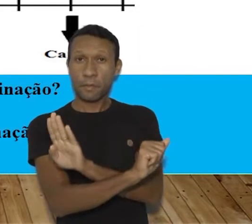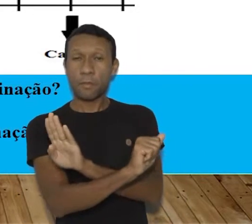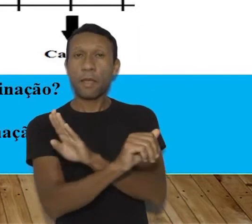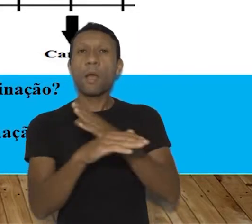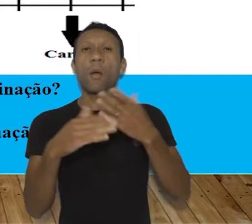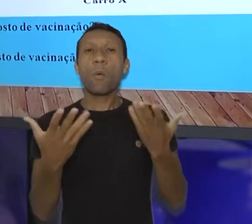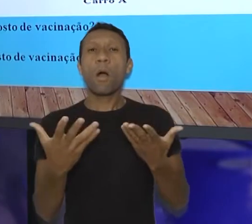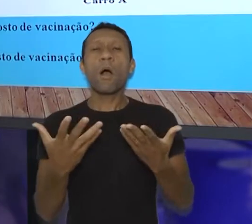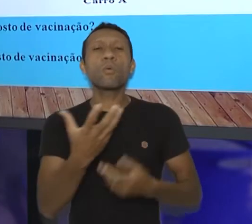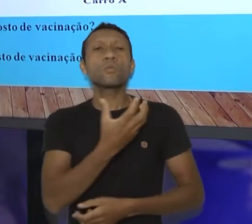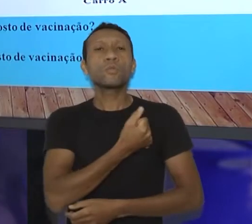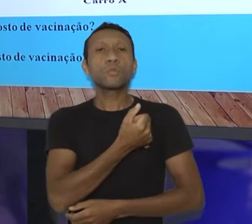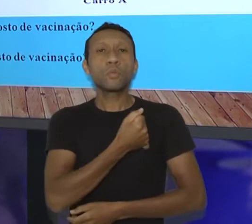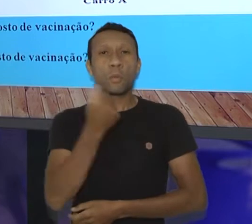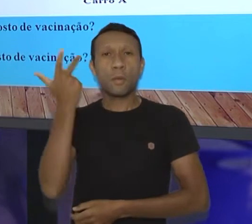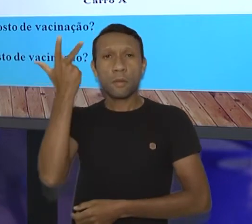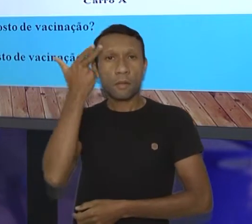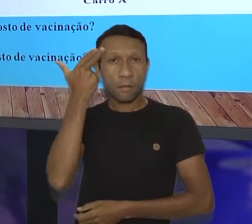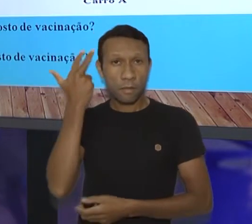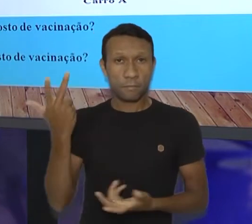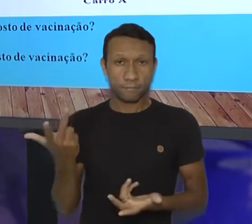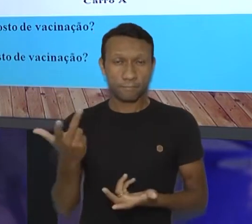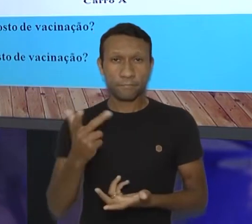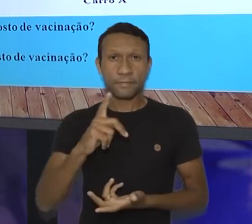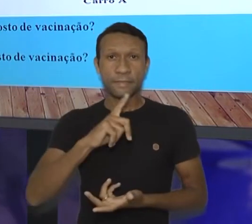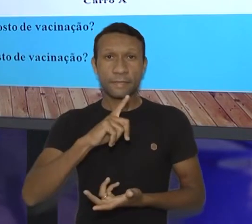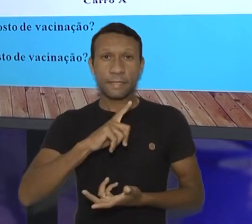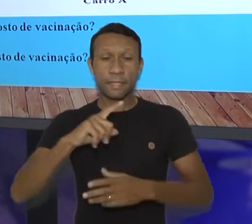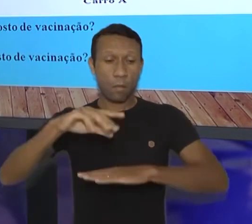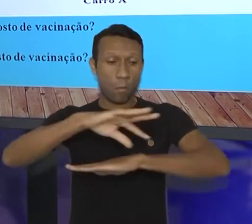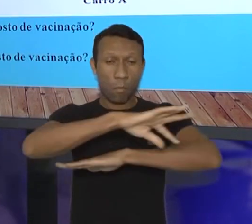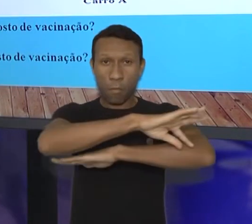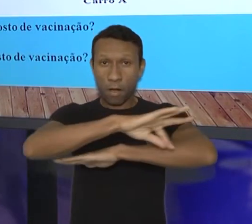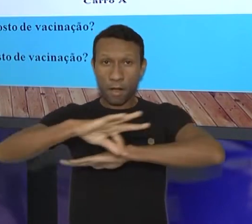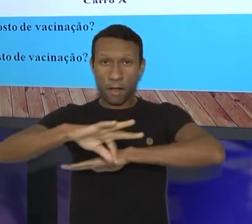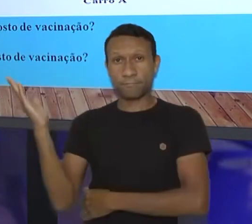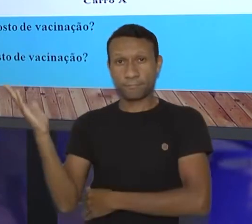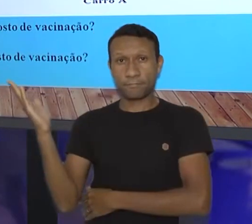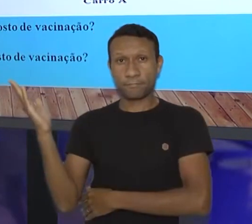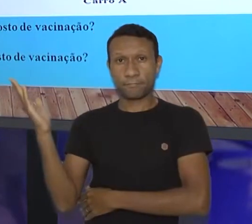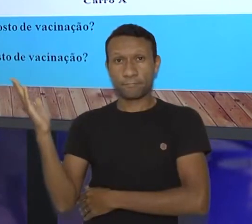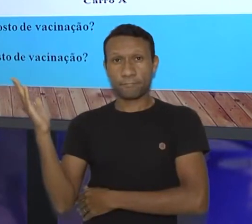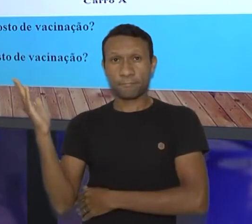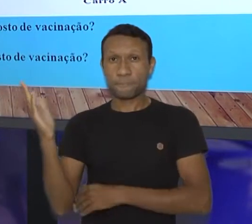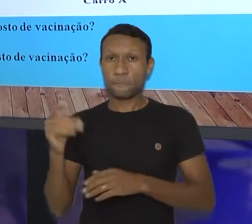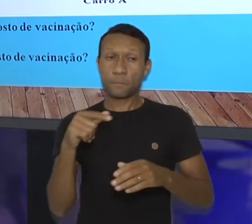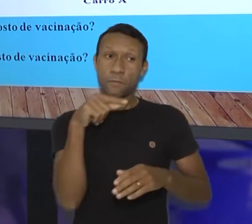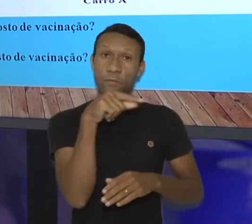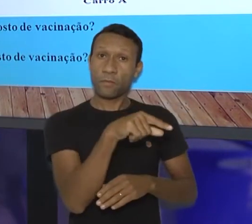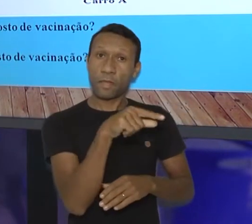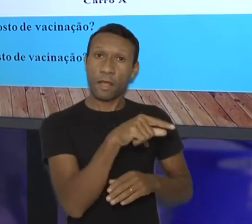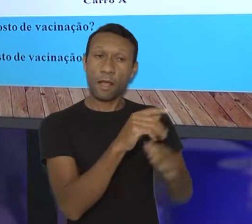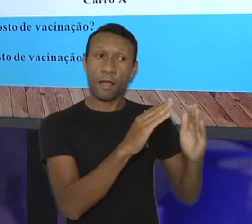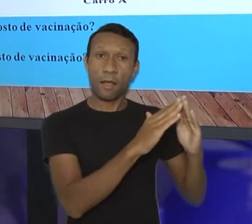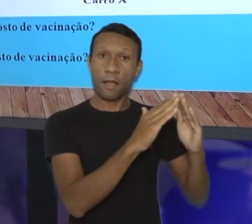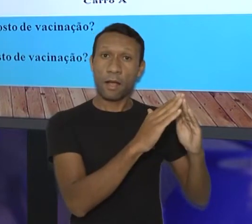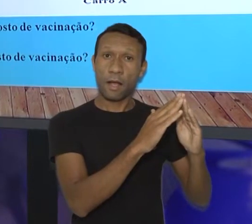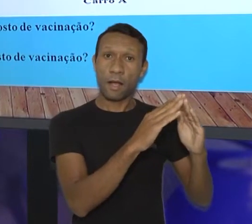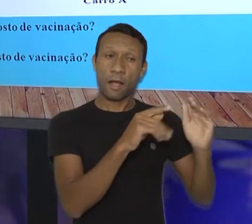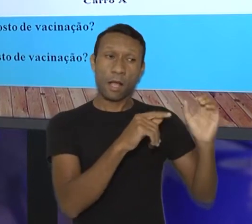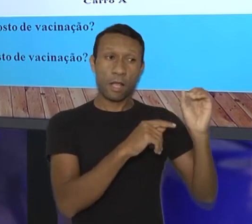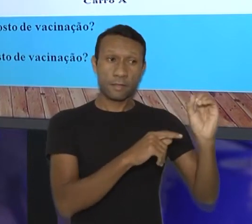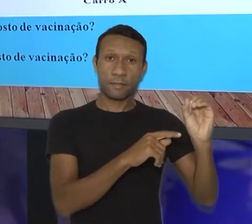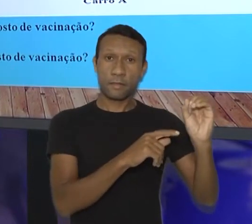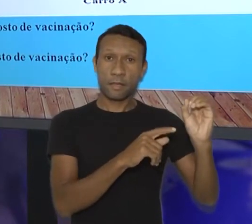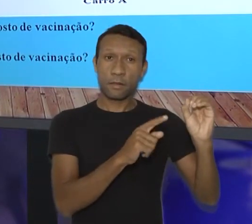vamos responder. Então, aqui nós temos a reta numérica, onde o posto de saúde se encontra no ponto